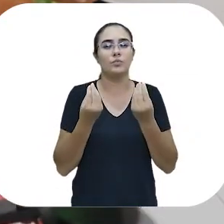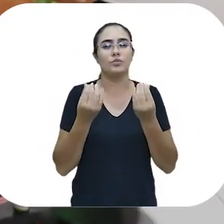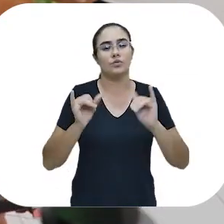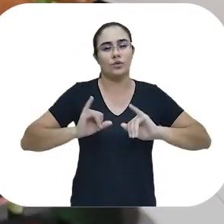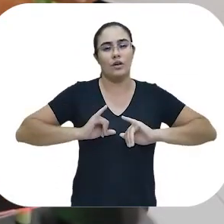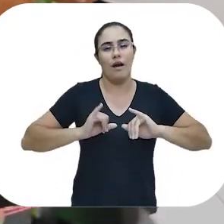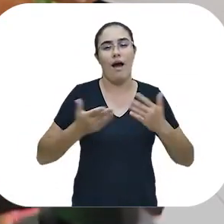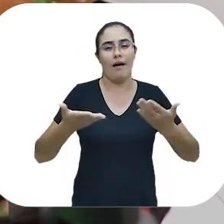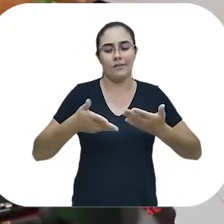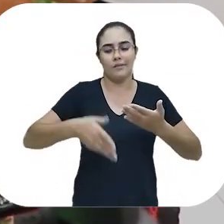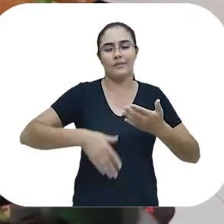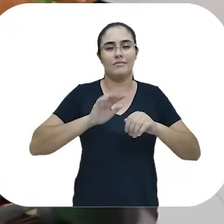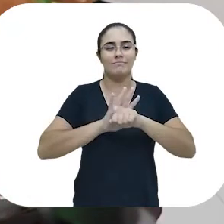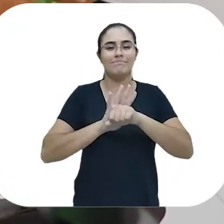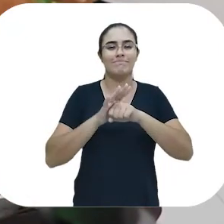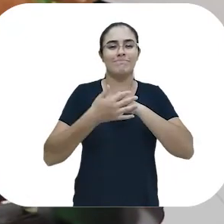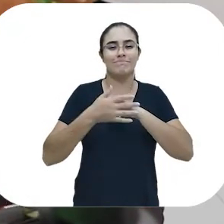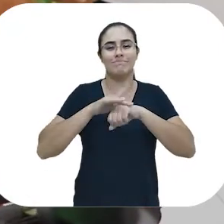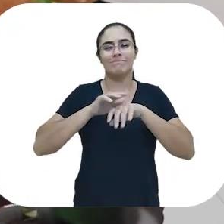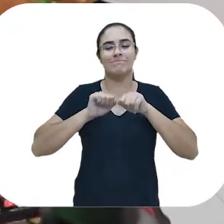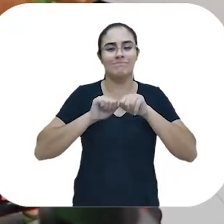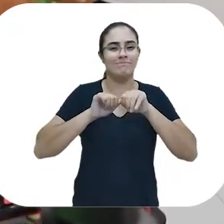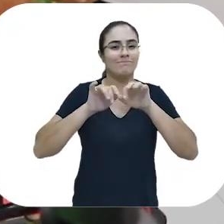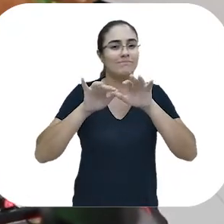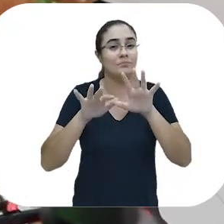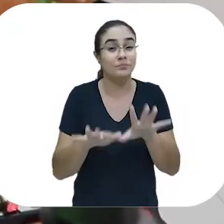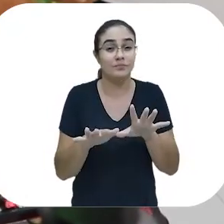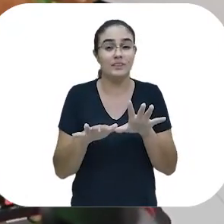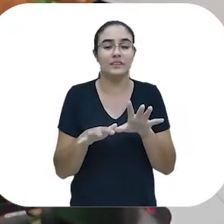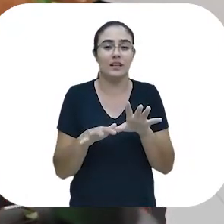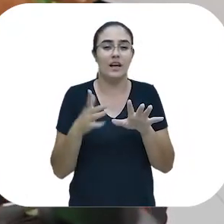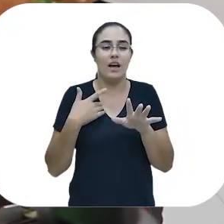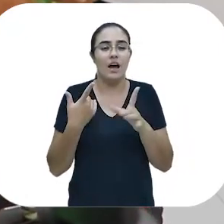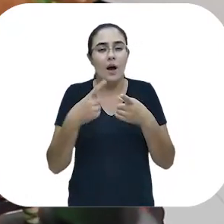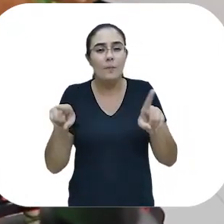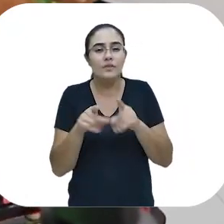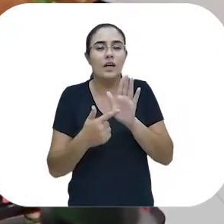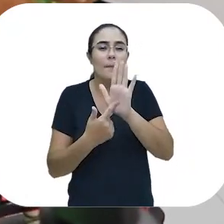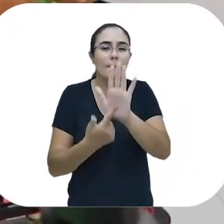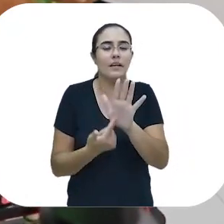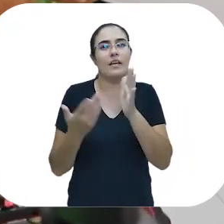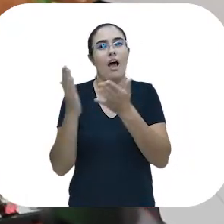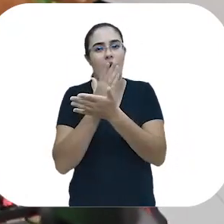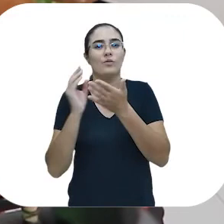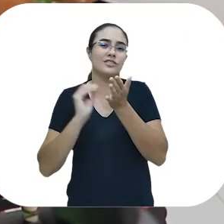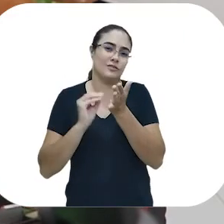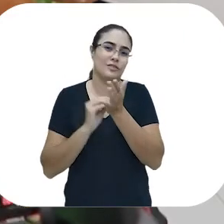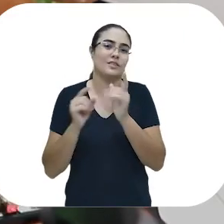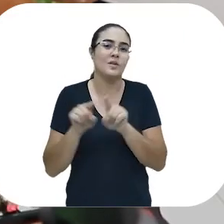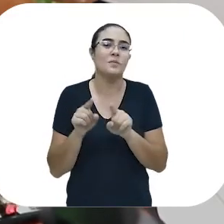da pandemia. Todas as músicas que, desde essas que eu apresentei, as que eu ainda não apresentei, né? Porque esse trabalho